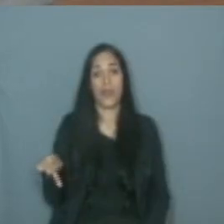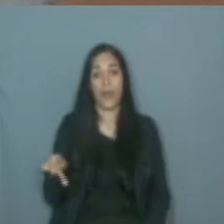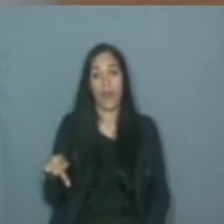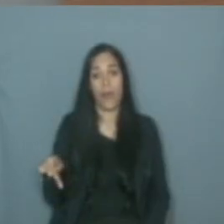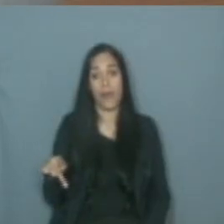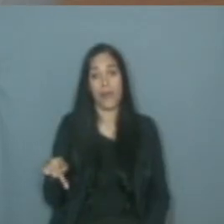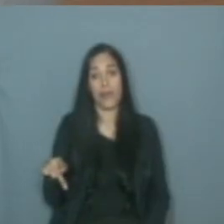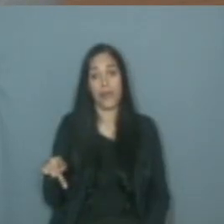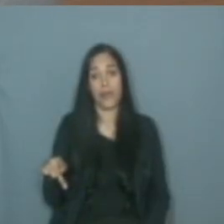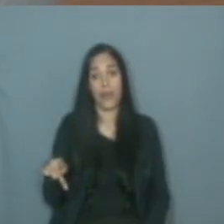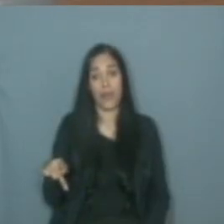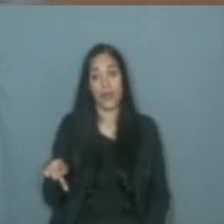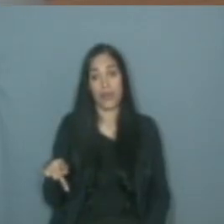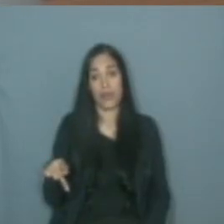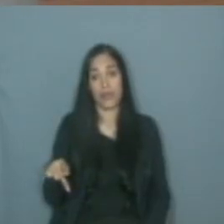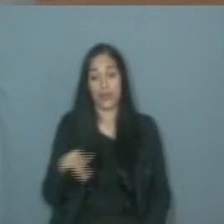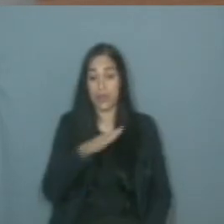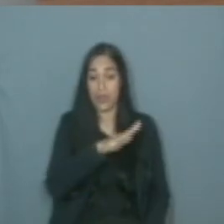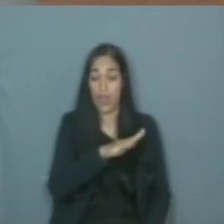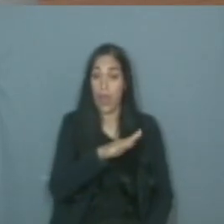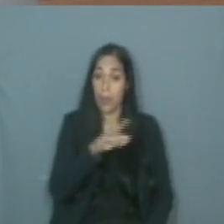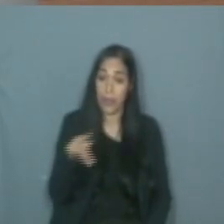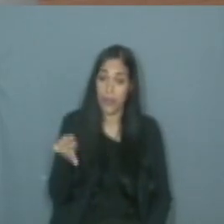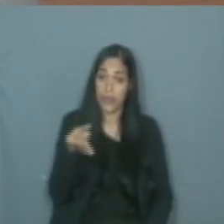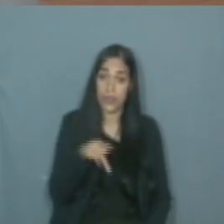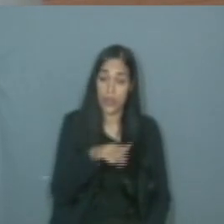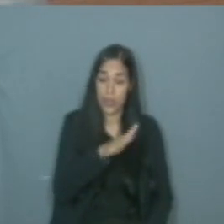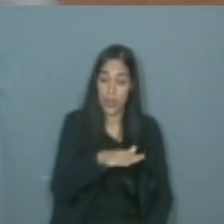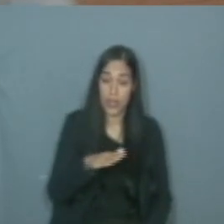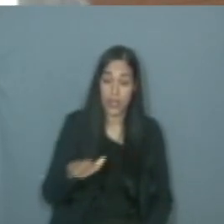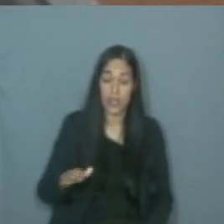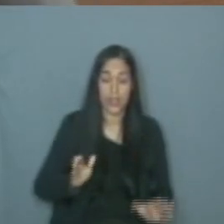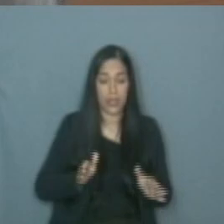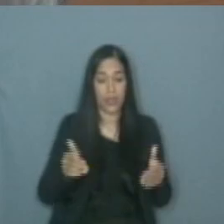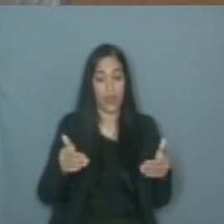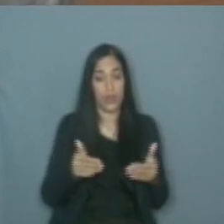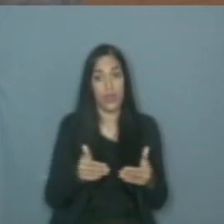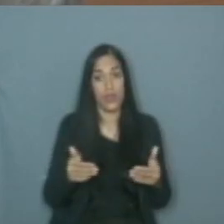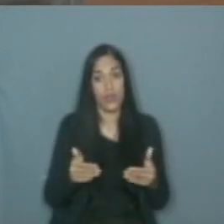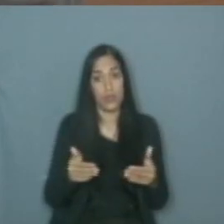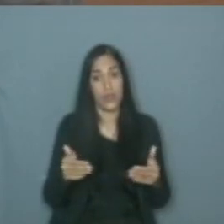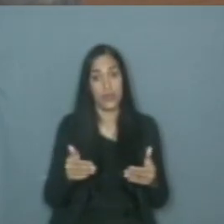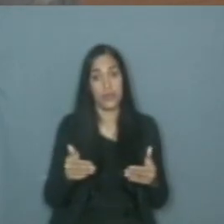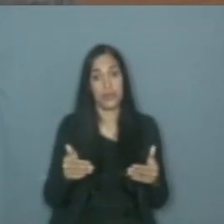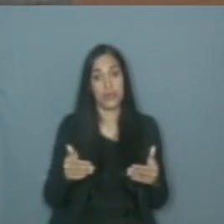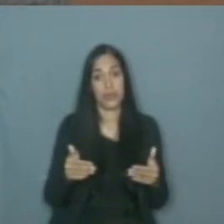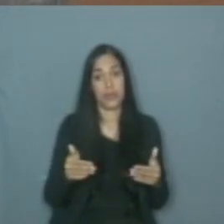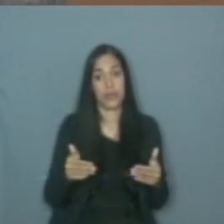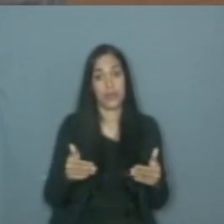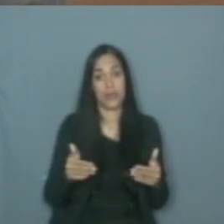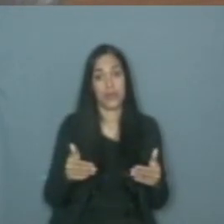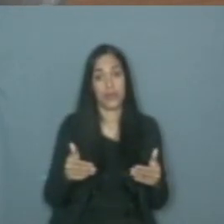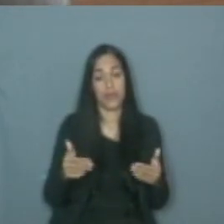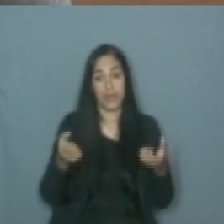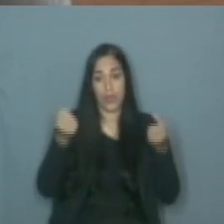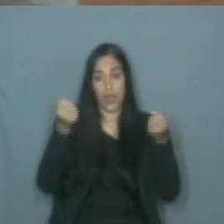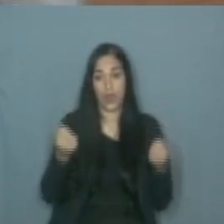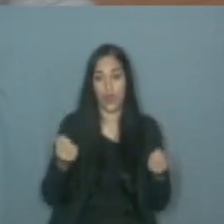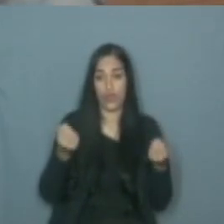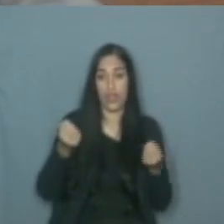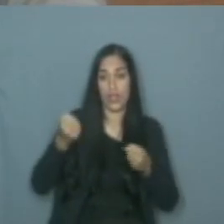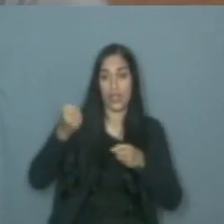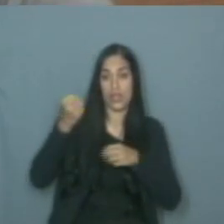justamente a que lida com crianças com TEA, o pessoal botou um barrote de madeira lá para fazer uma sustentação de alguma